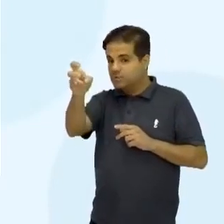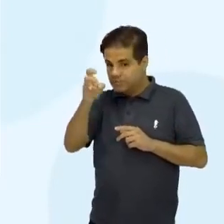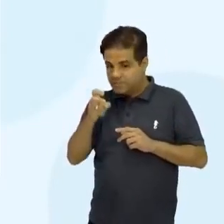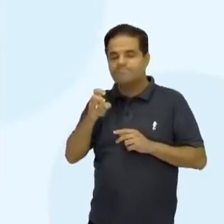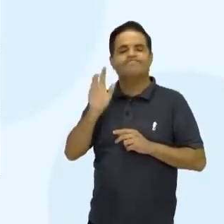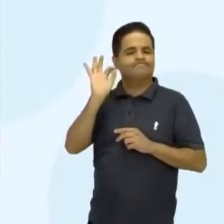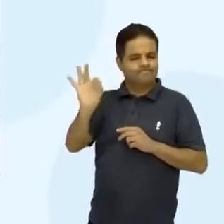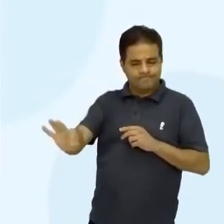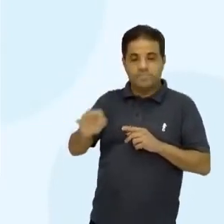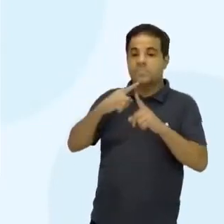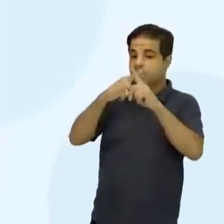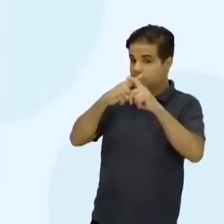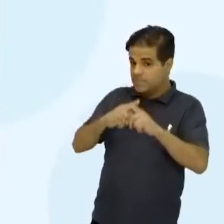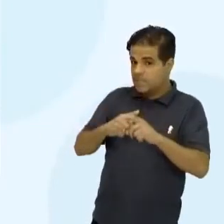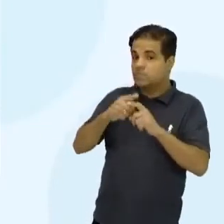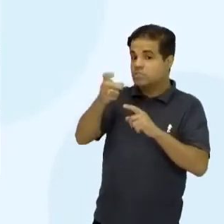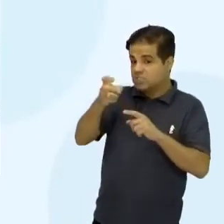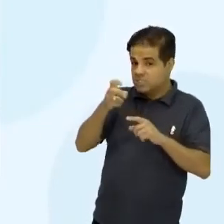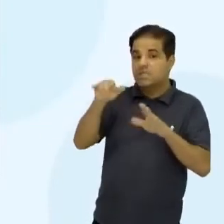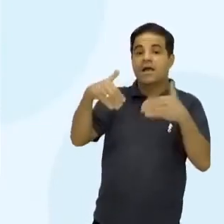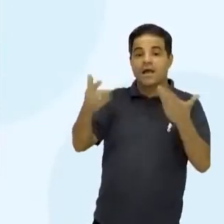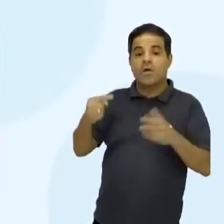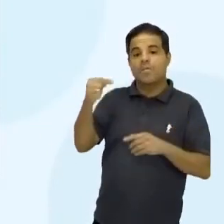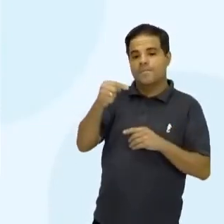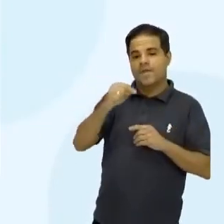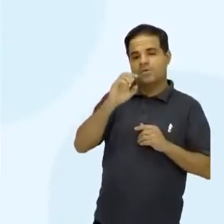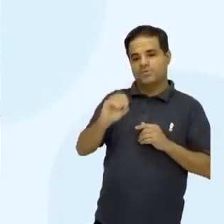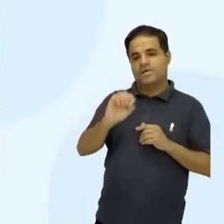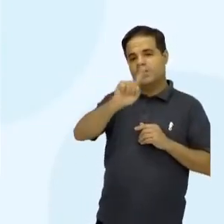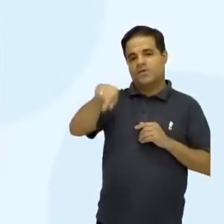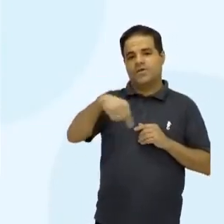0,75x. Então o que está multiplicando x é o menos